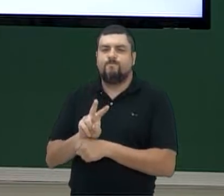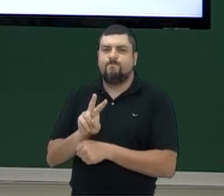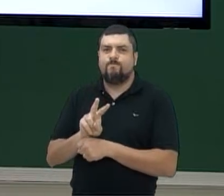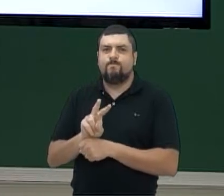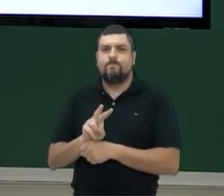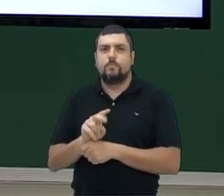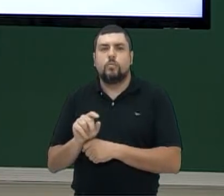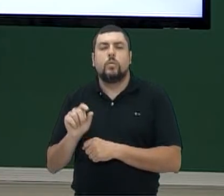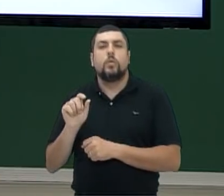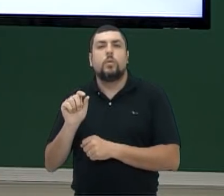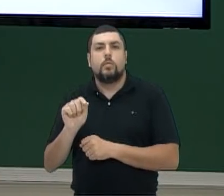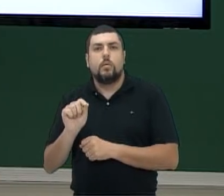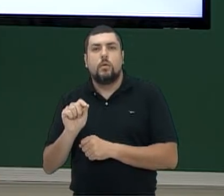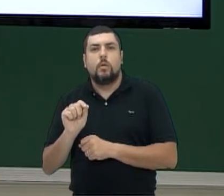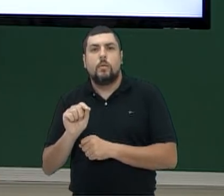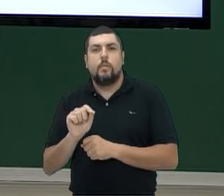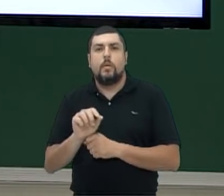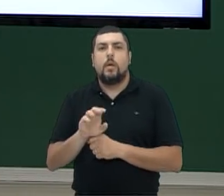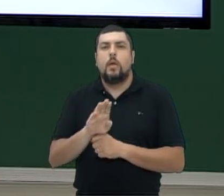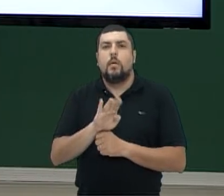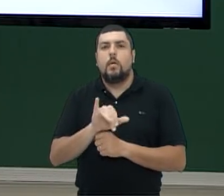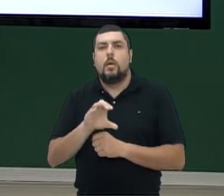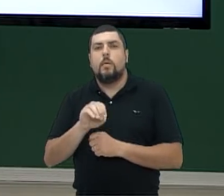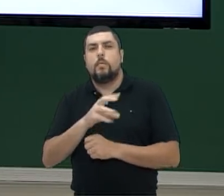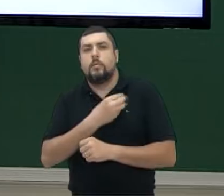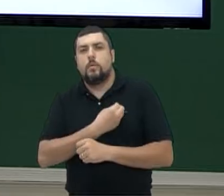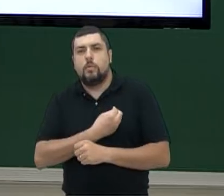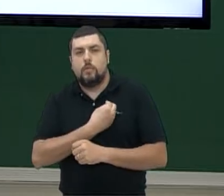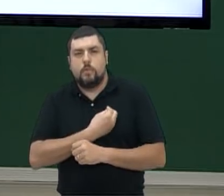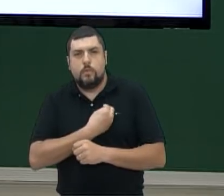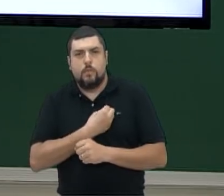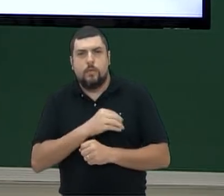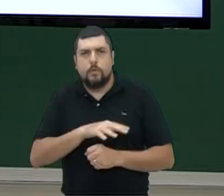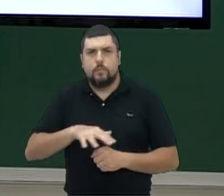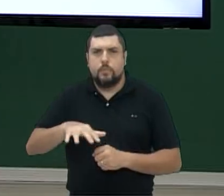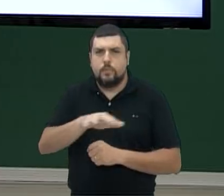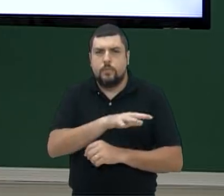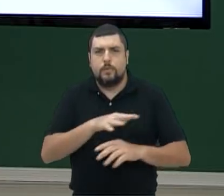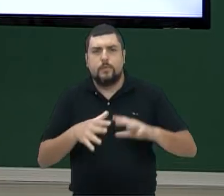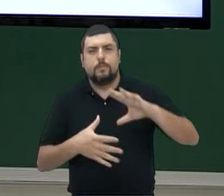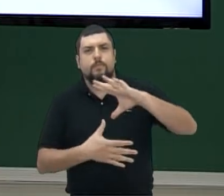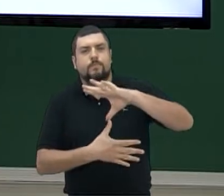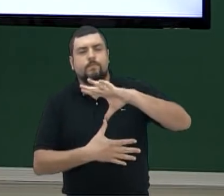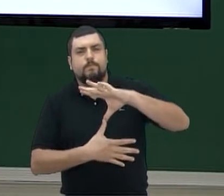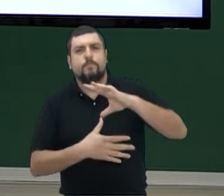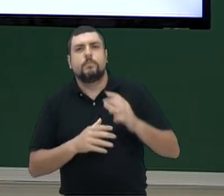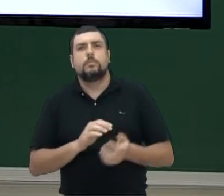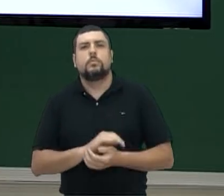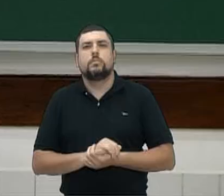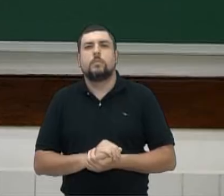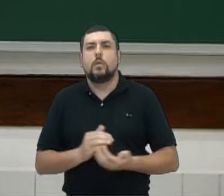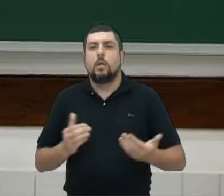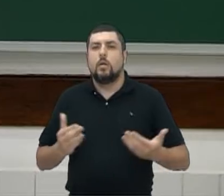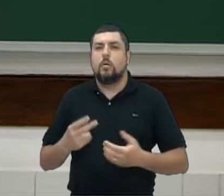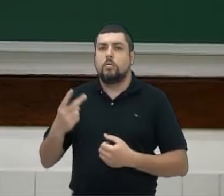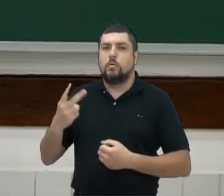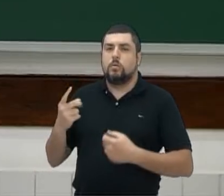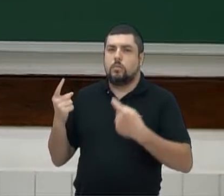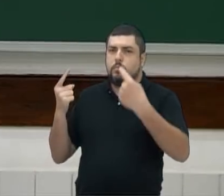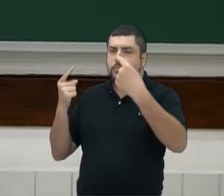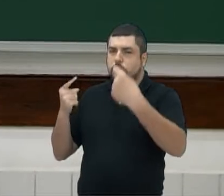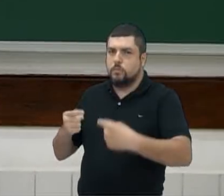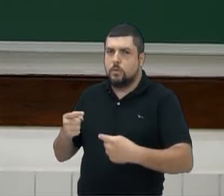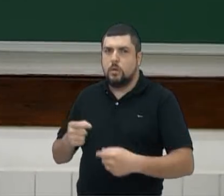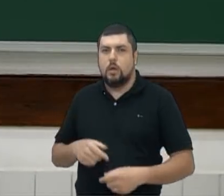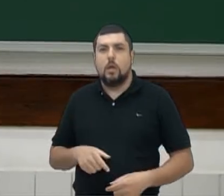influenciando diretamente na biodiversidade do continente. Aqui na tela, agora a gente tem o nosso segundo quiz, e esse quiz